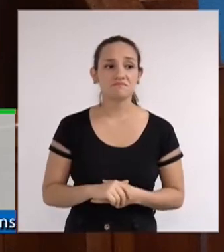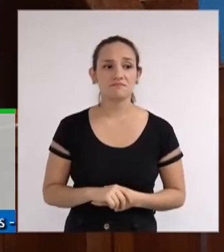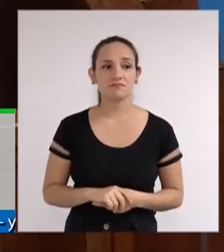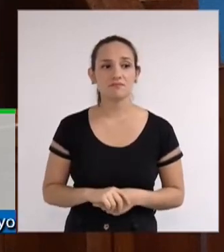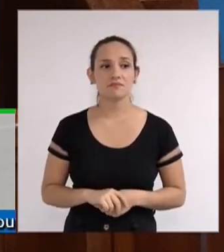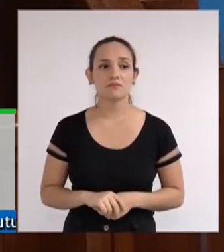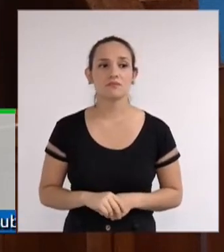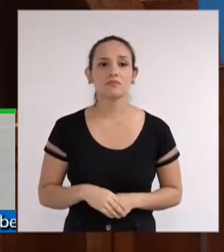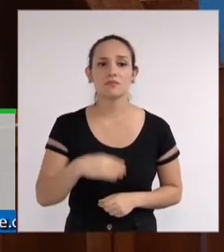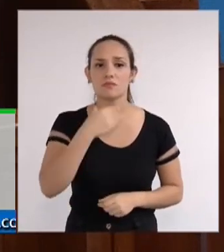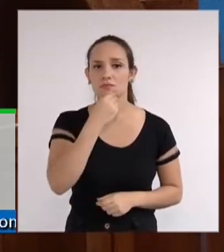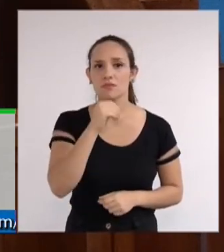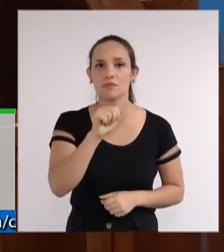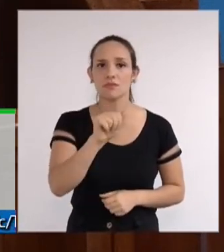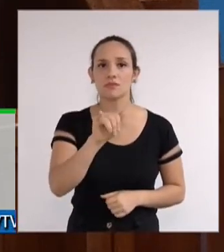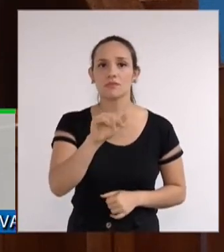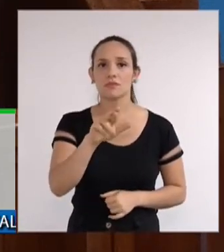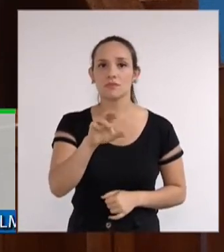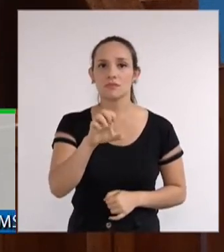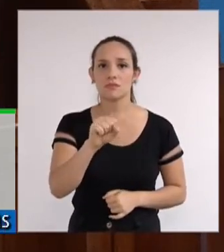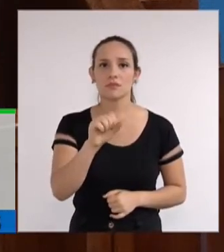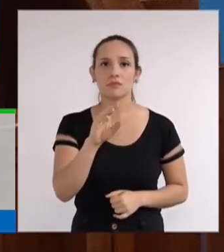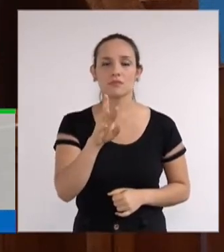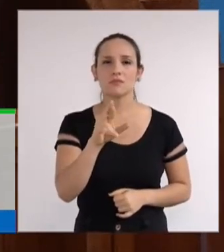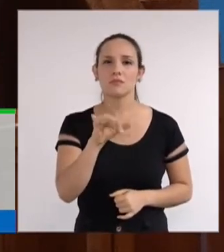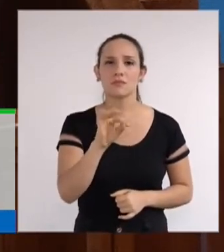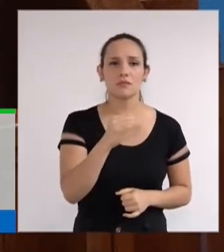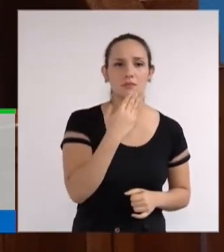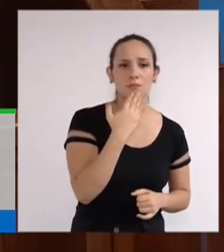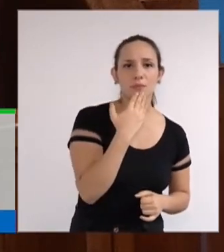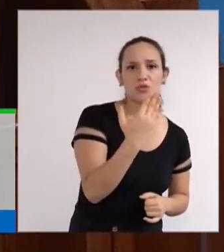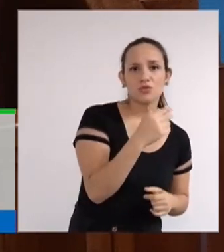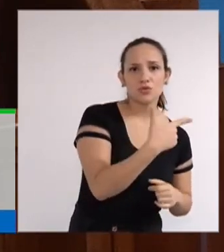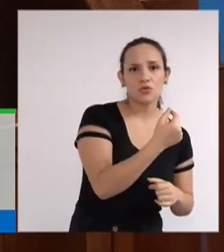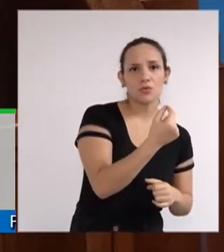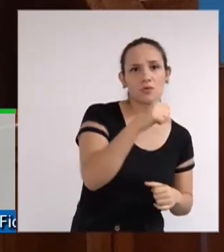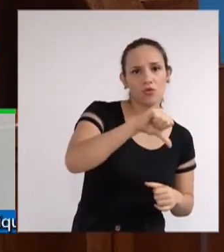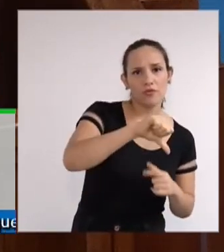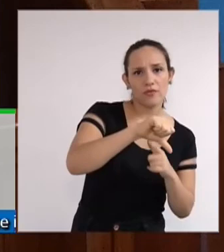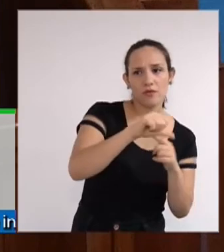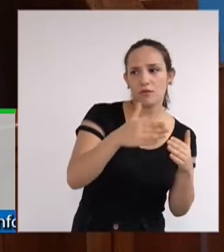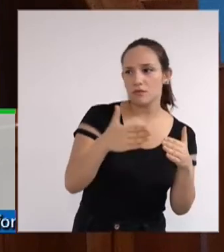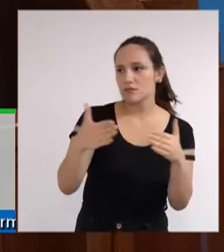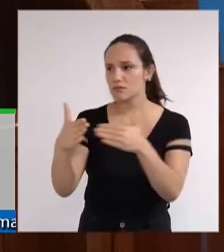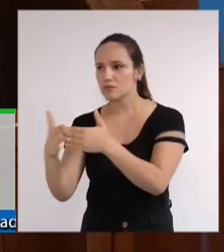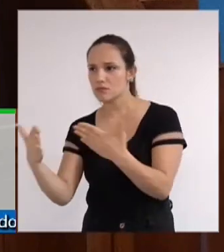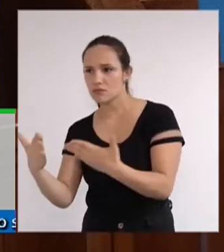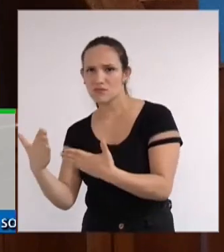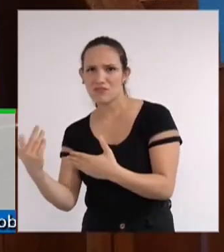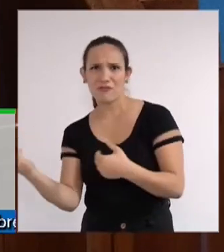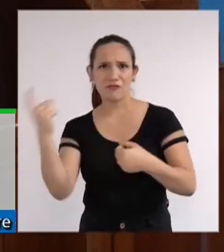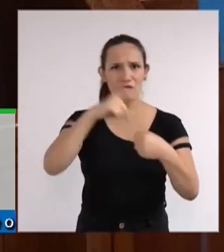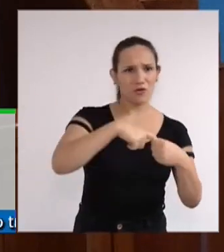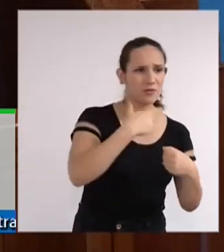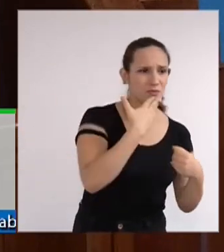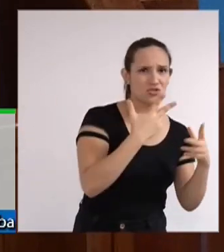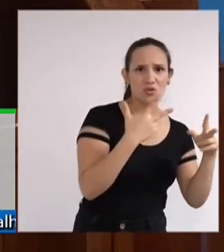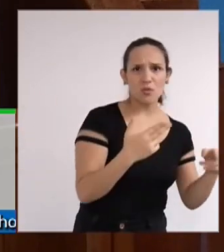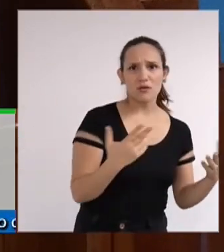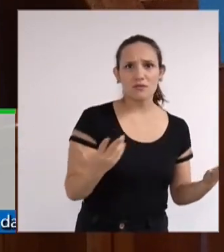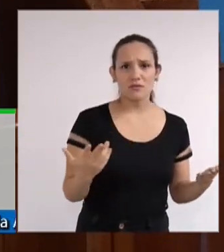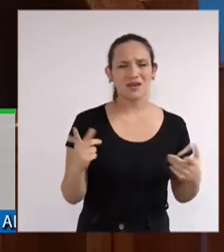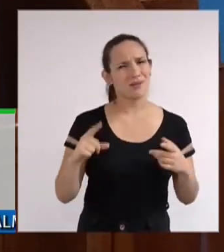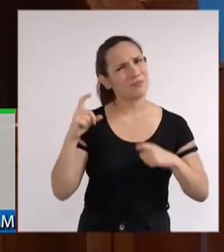o que Aires Brito determinou em 2009. Percebem a cronologia dos fatos e percebam como é preocupante